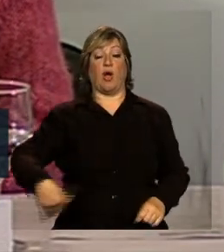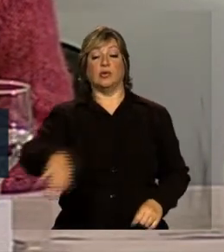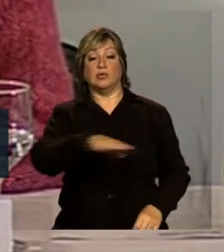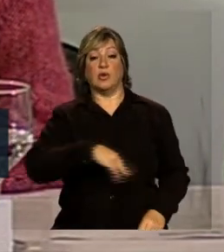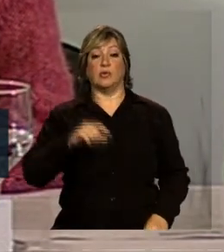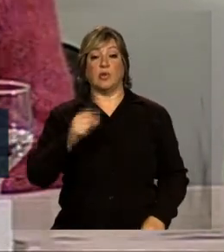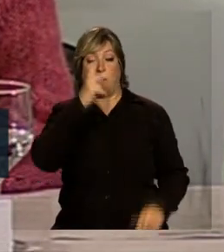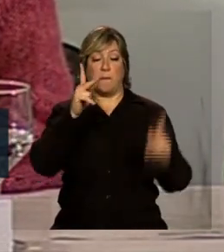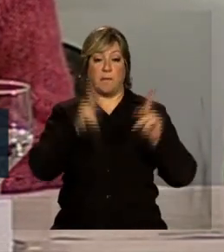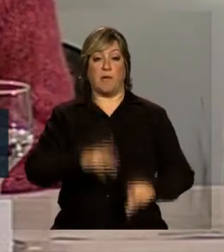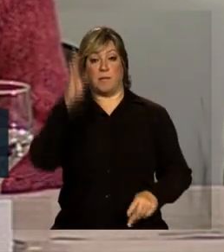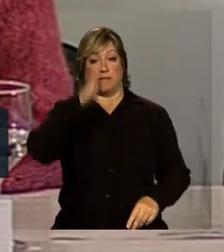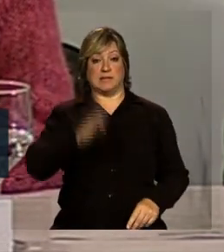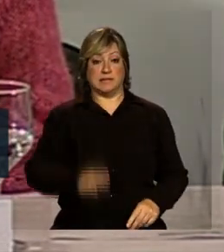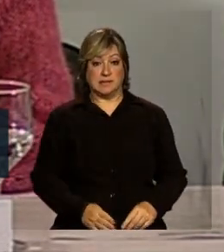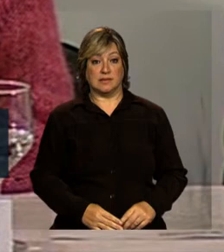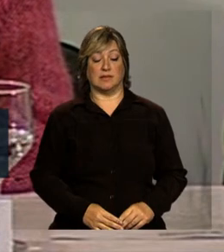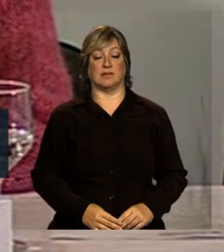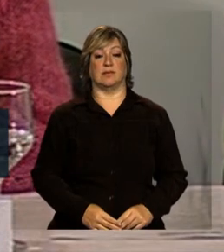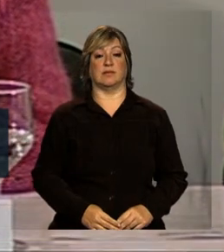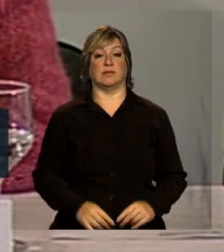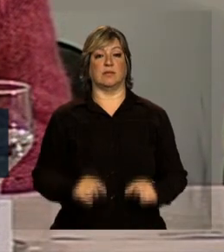ao nosso povo brasileiro, que